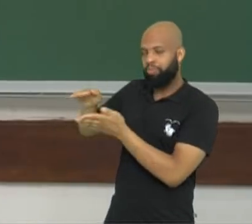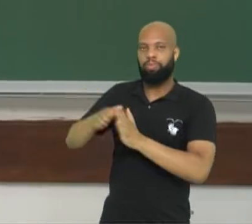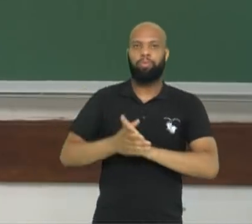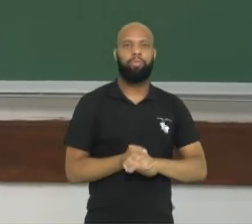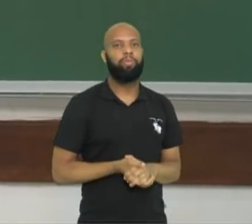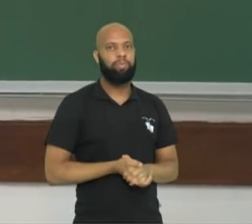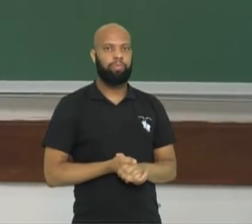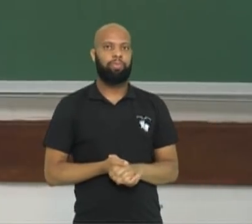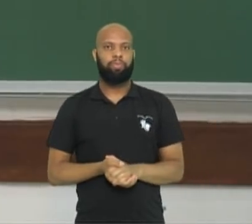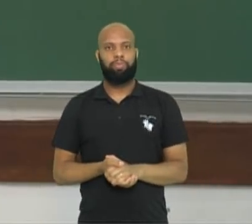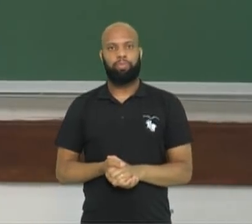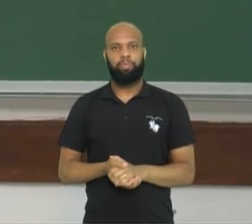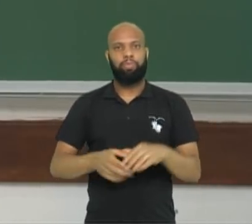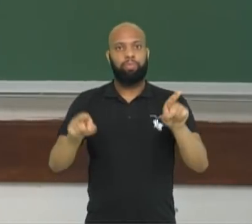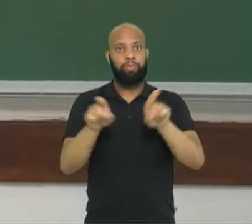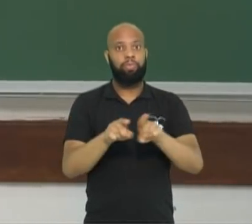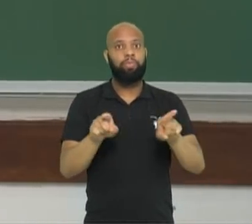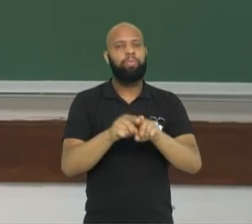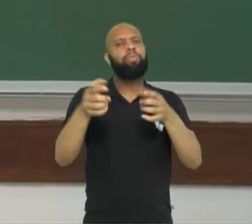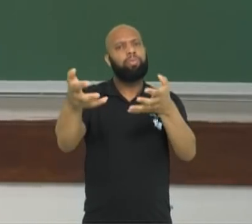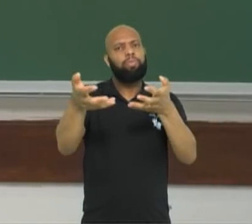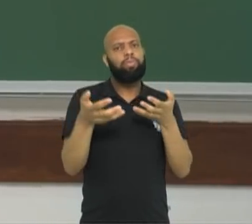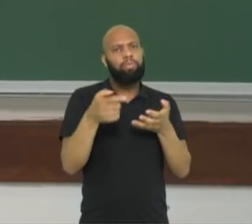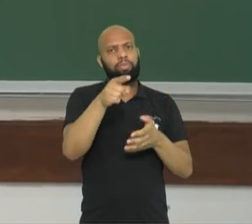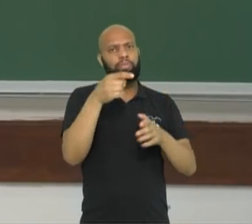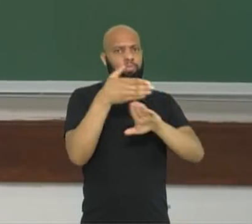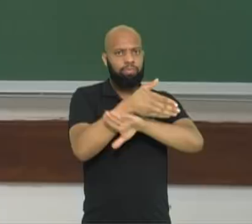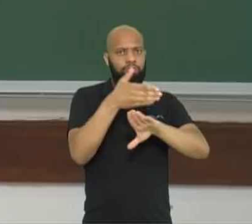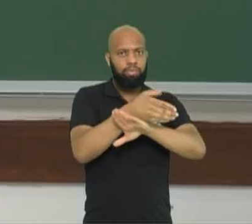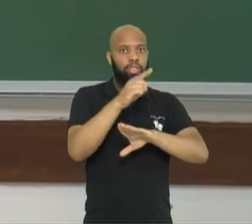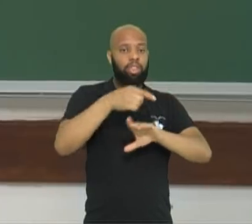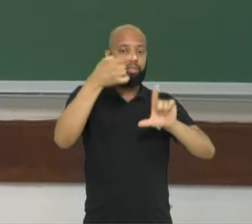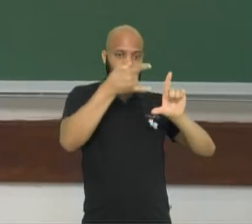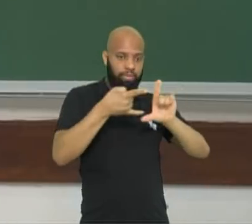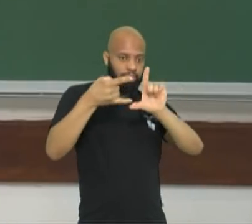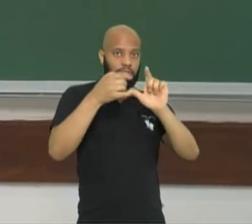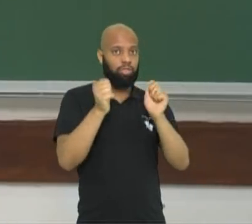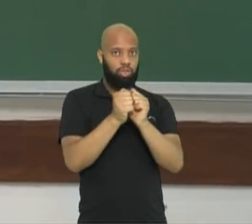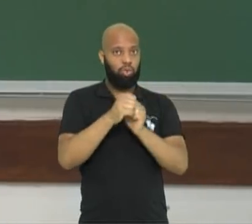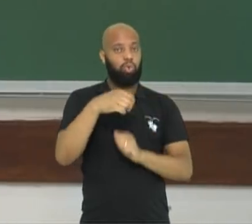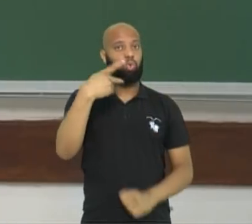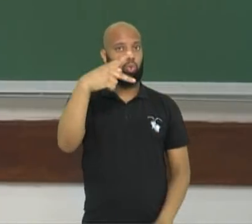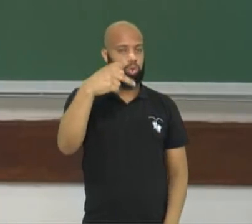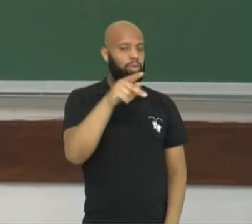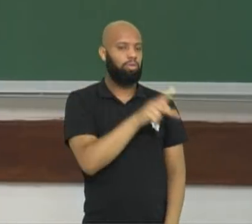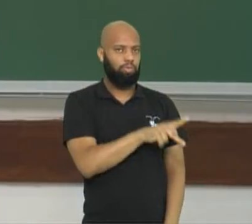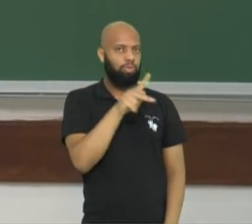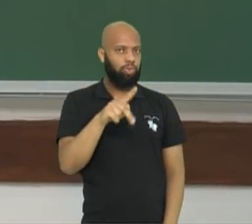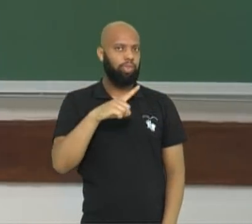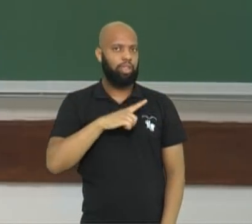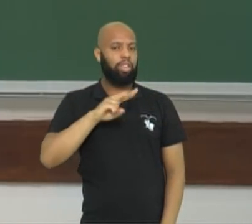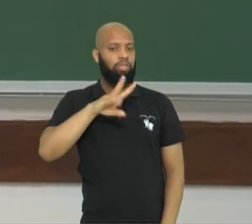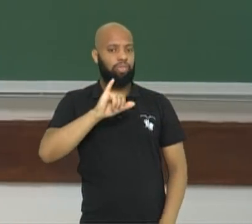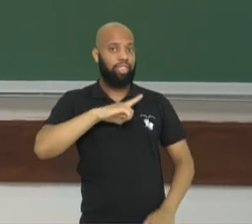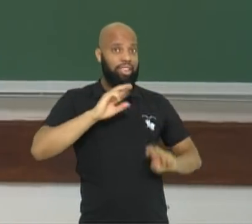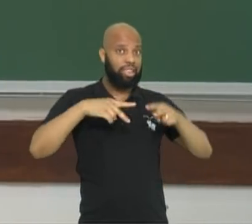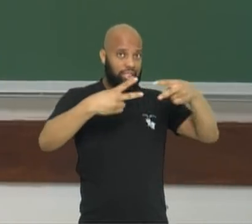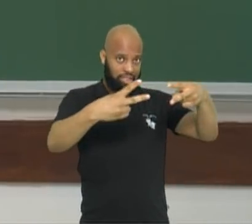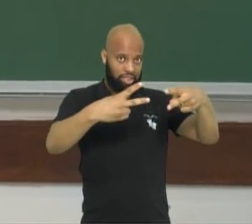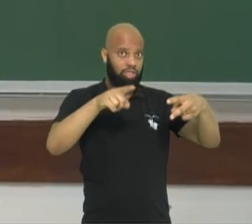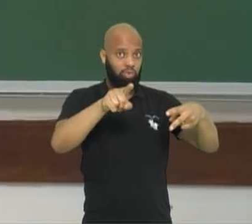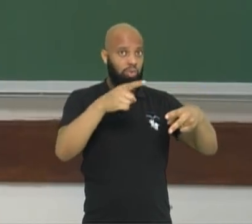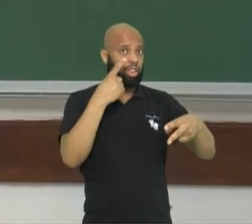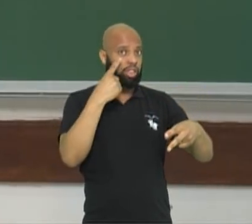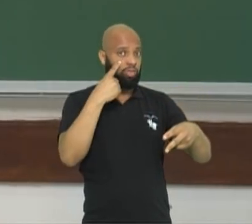colégio, beleza? E também o convite para você participar das videoaulas realizadas pelos seus professores, né? É bem importante